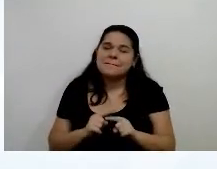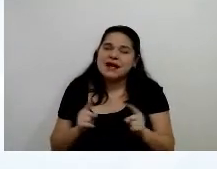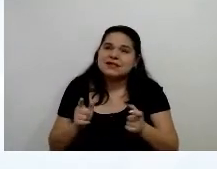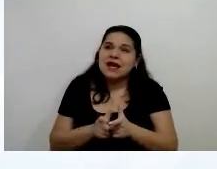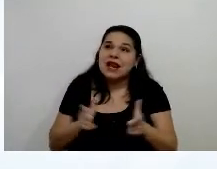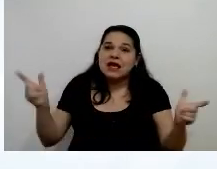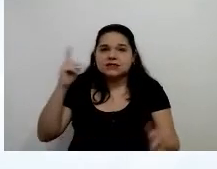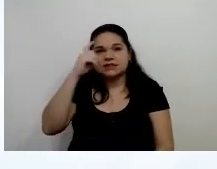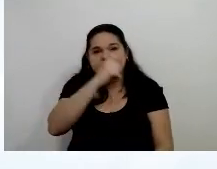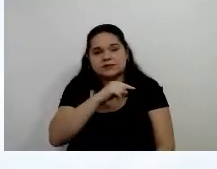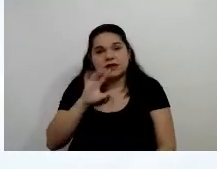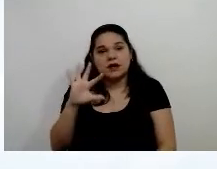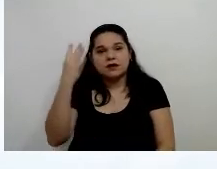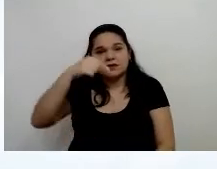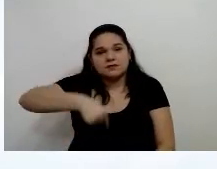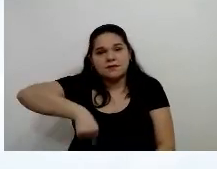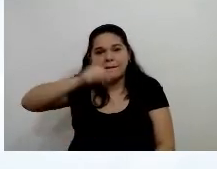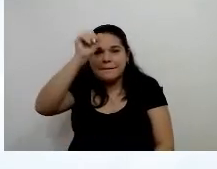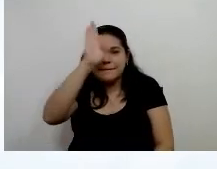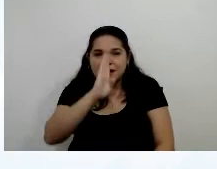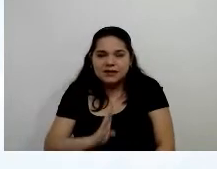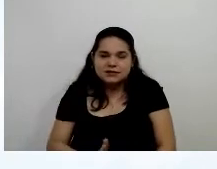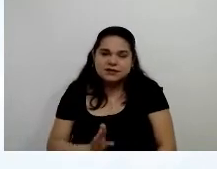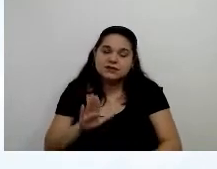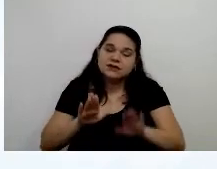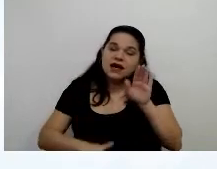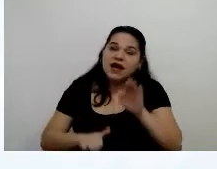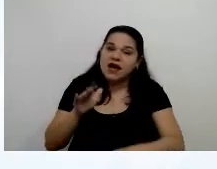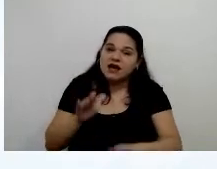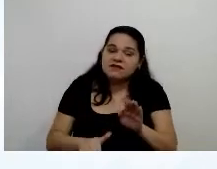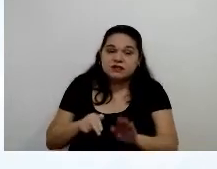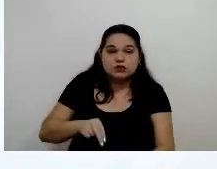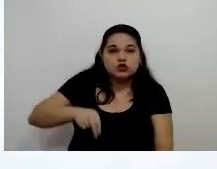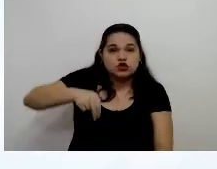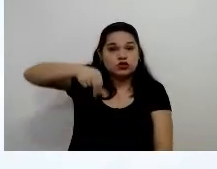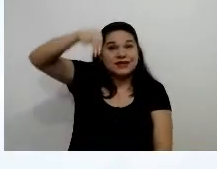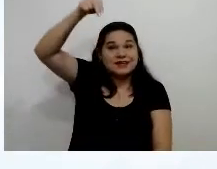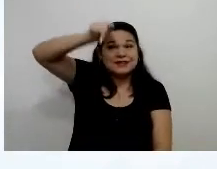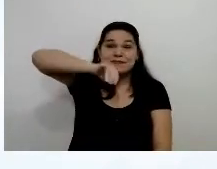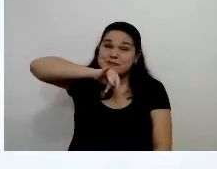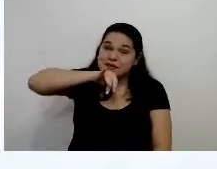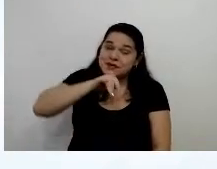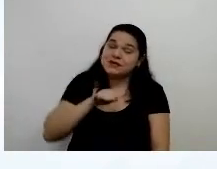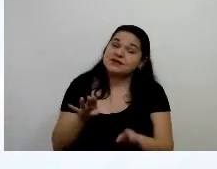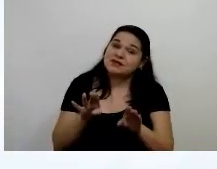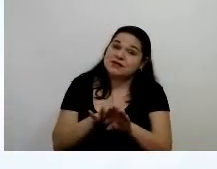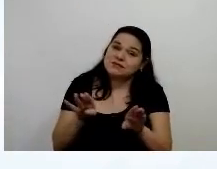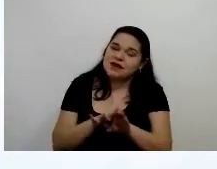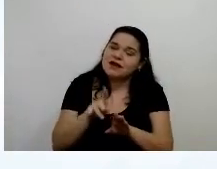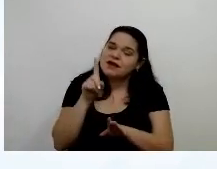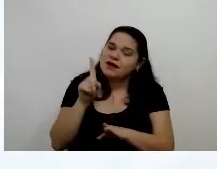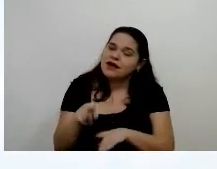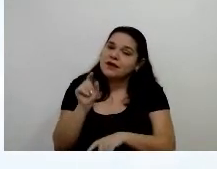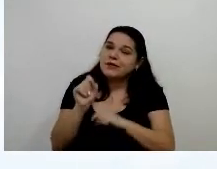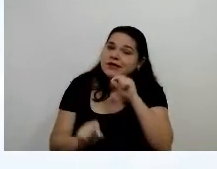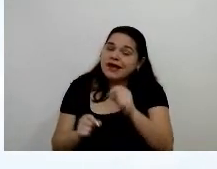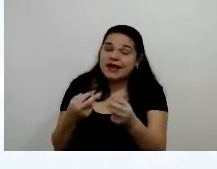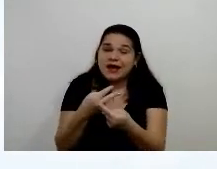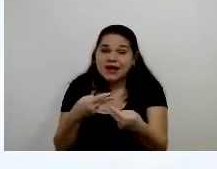todo o território nacional, quem sabe no Nordeste também é mais pior, as condições que